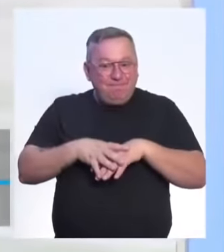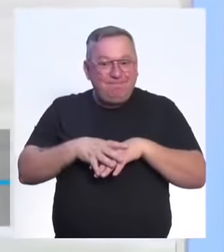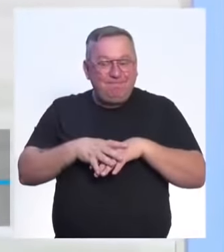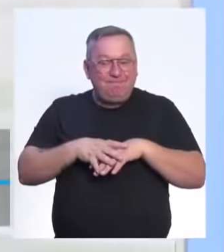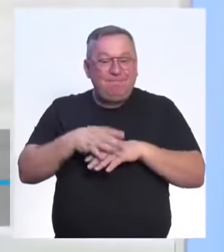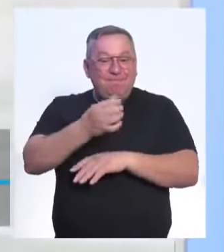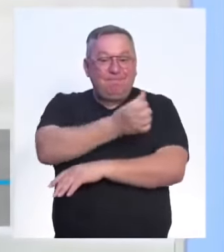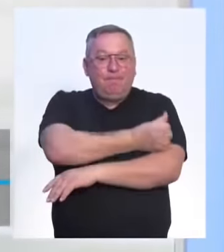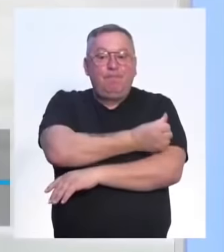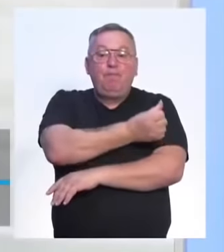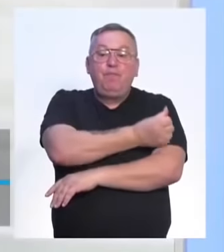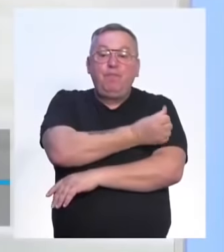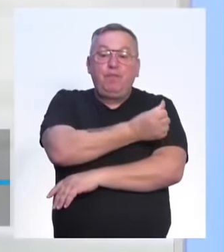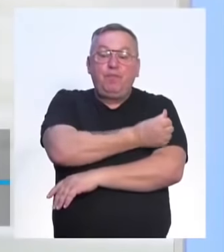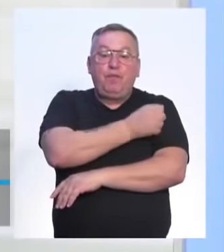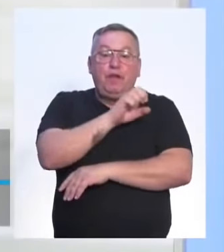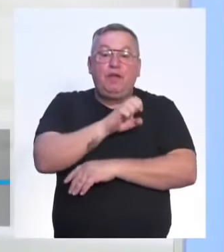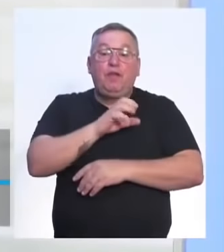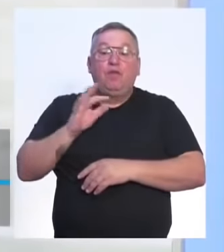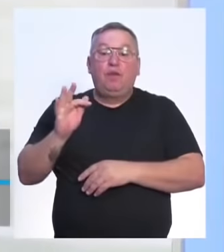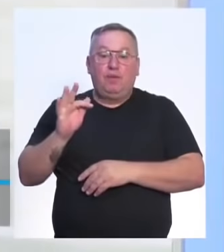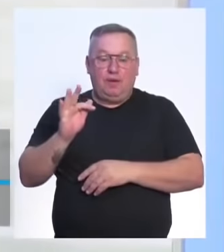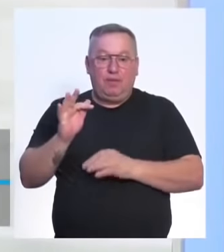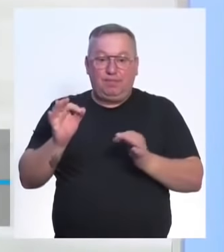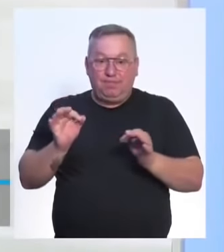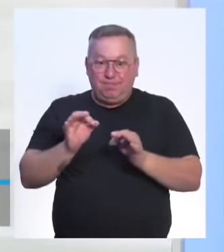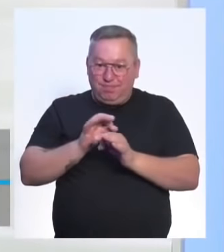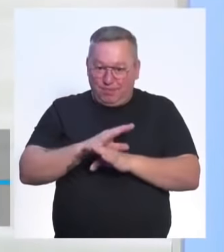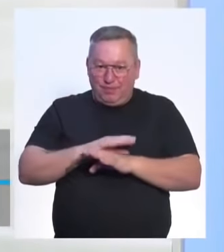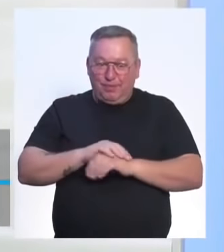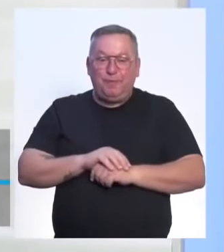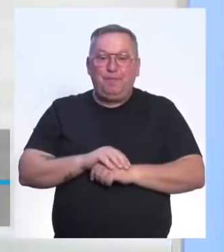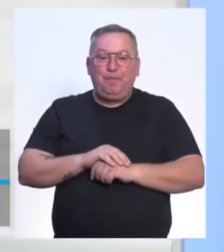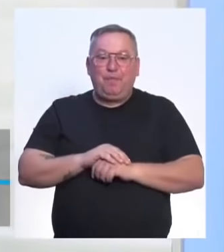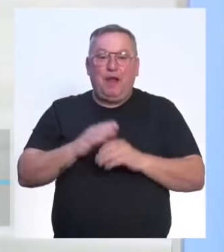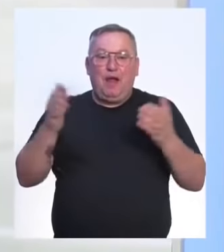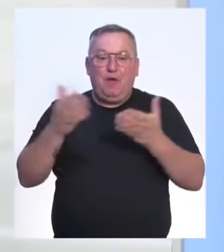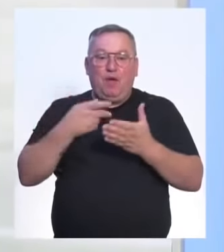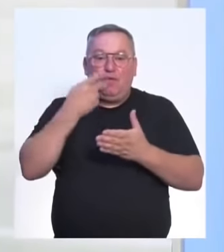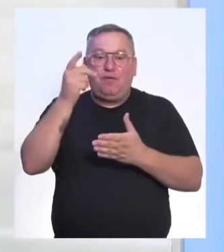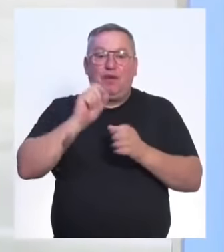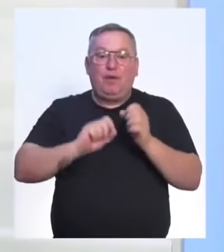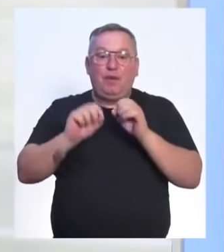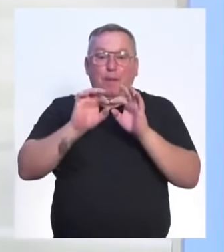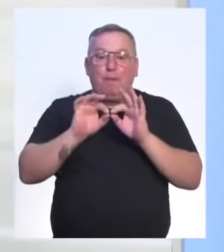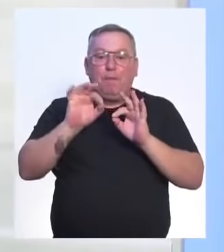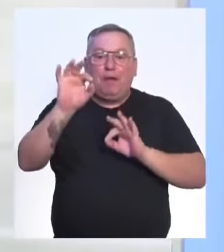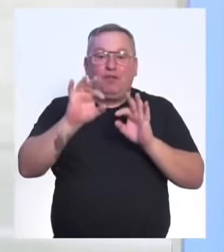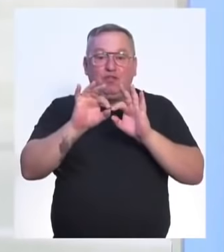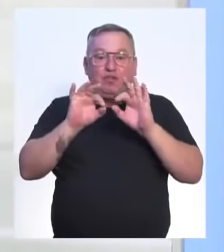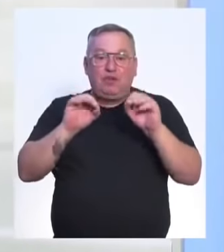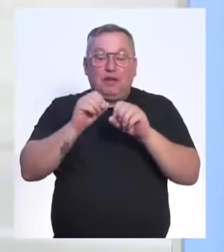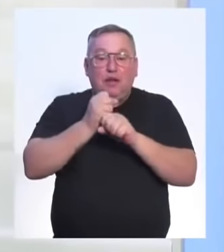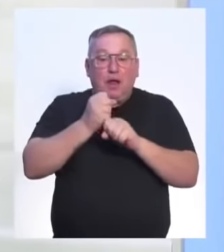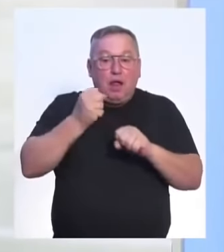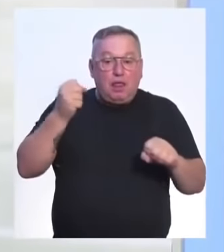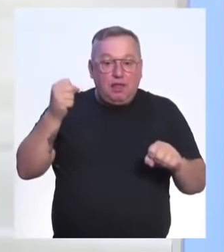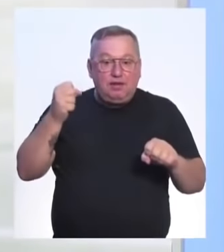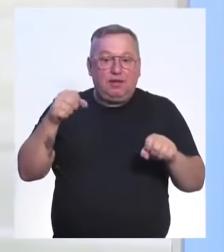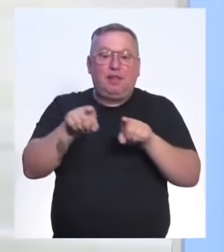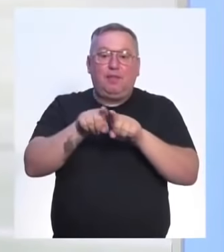para o sexto ano do ensino fundamental, anos finais. Vamos falar hoje sobre medidas e grandezas, né?